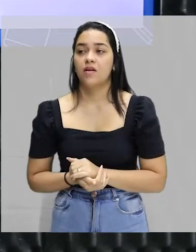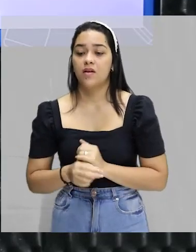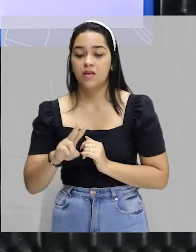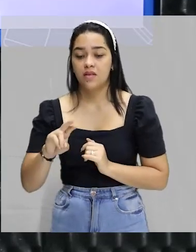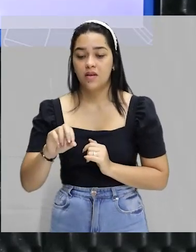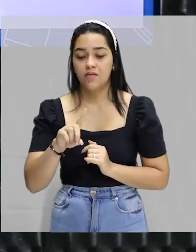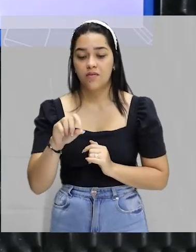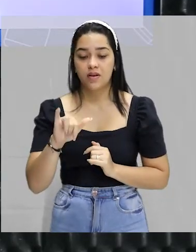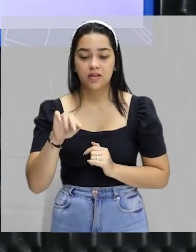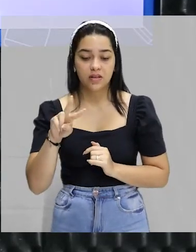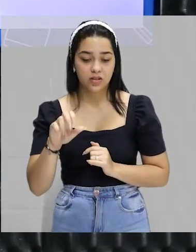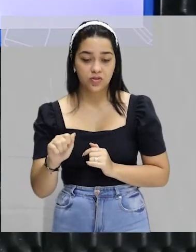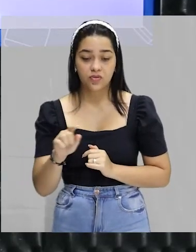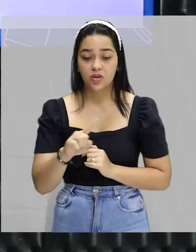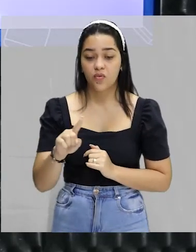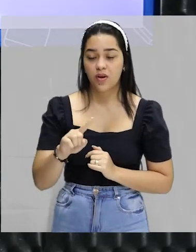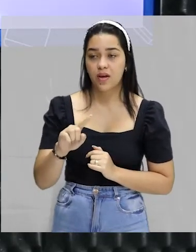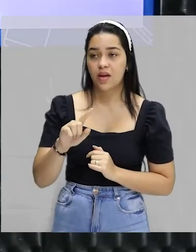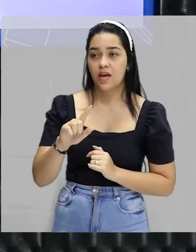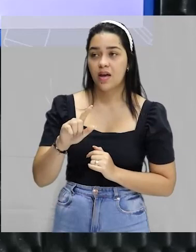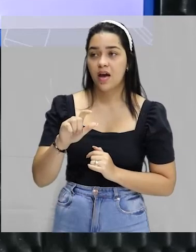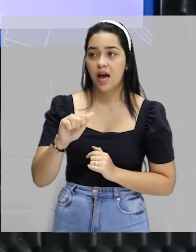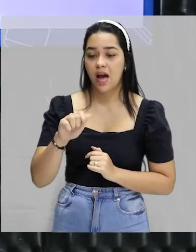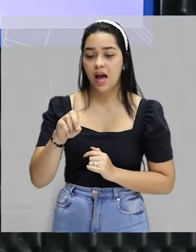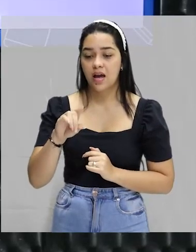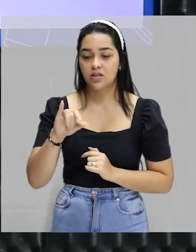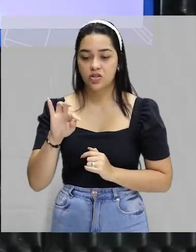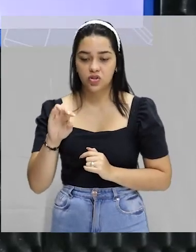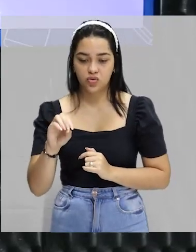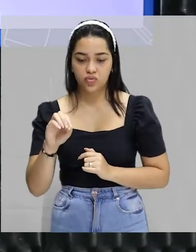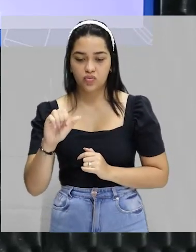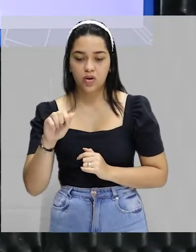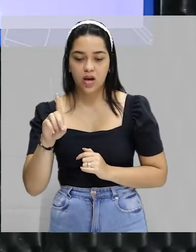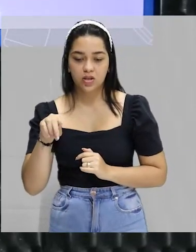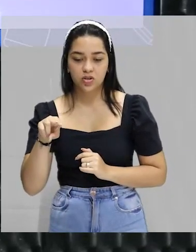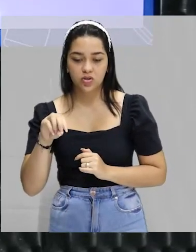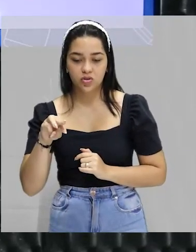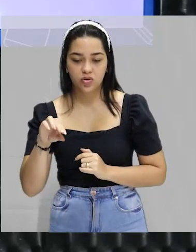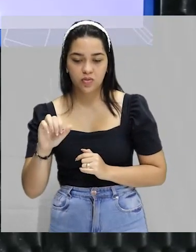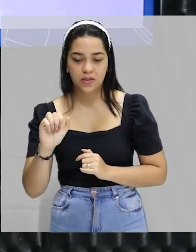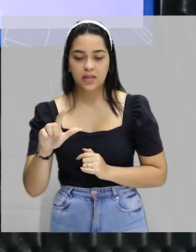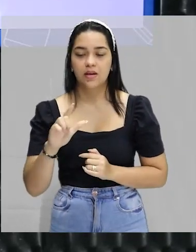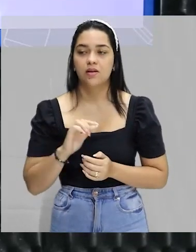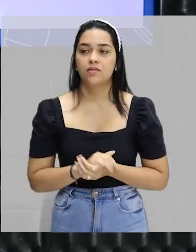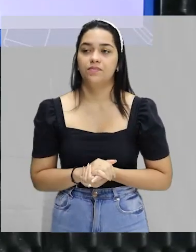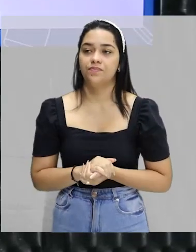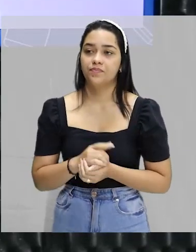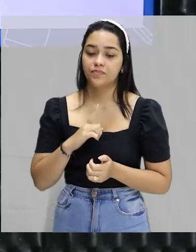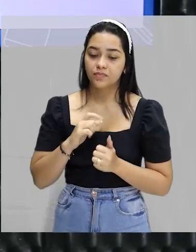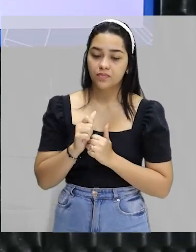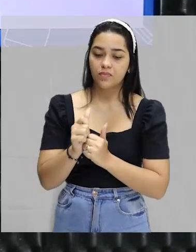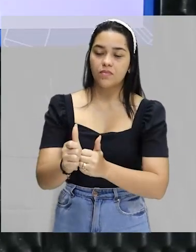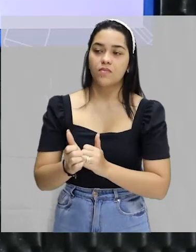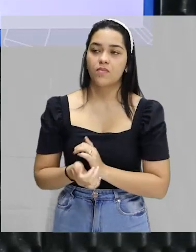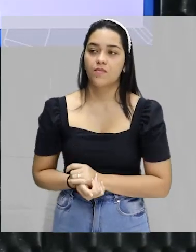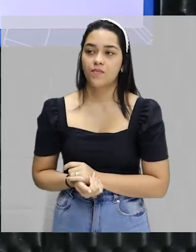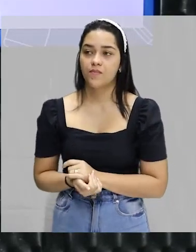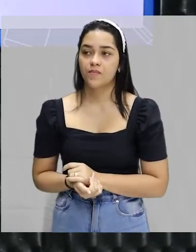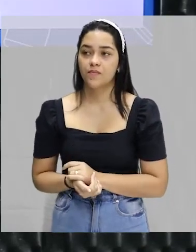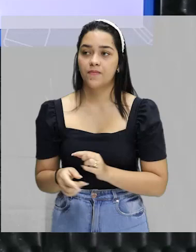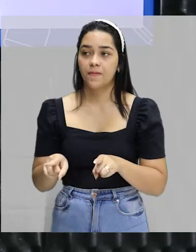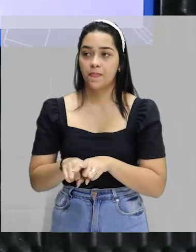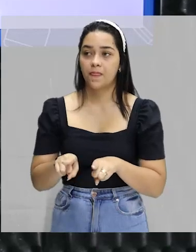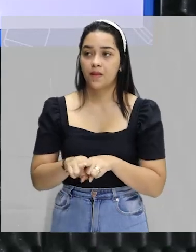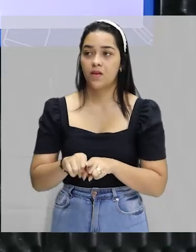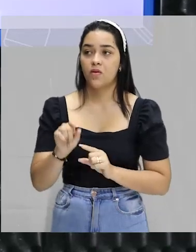voz ativa, livro não é adjunto adnominal, tá bom? Este é adjunto nominal, que acompanha garoto, que é sujeito. Na